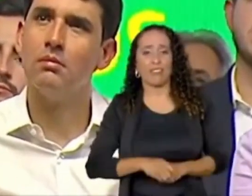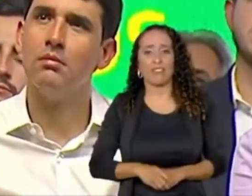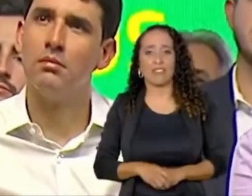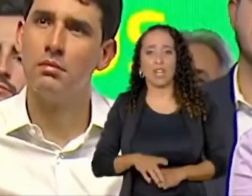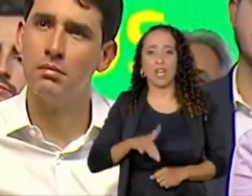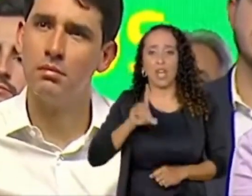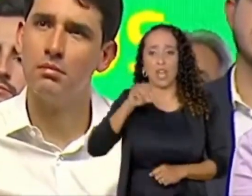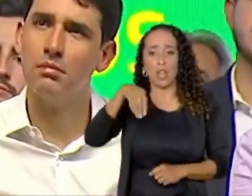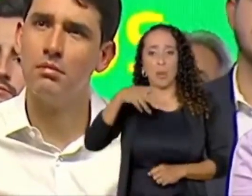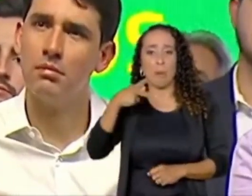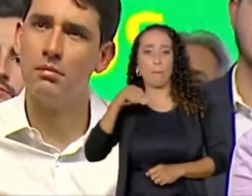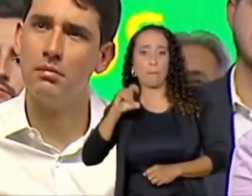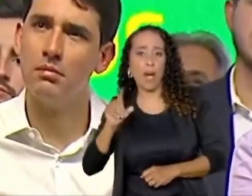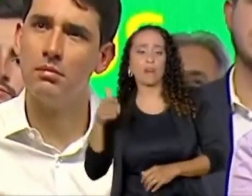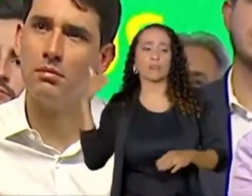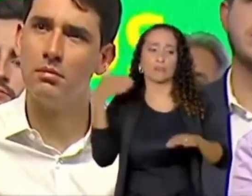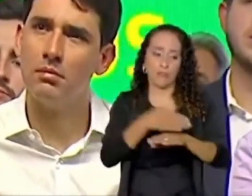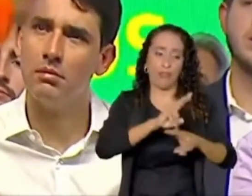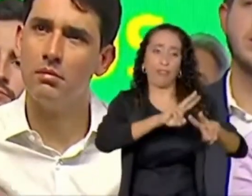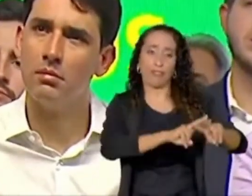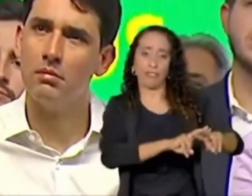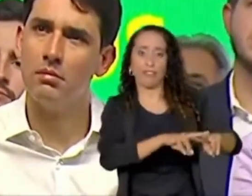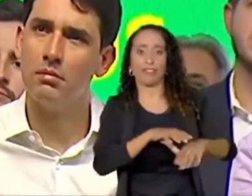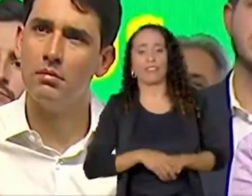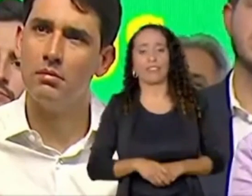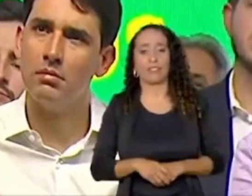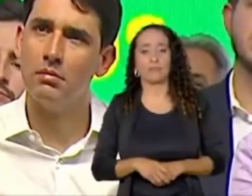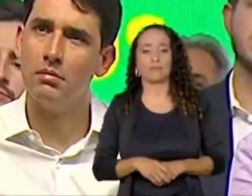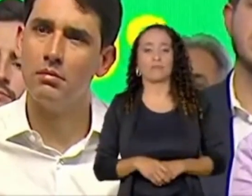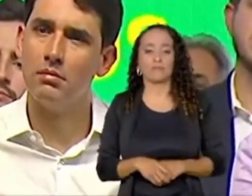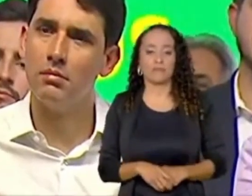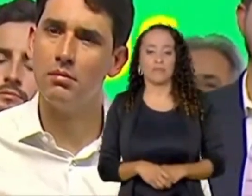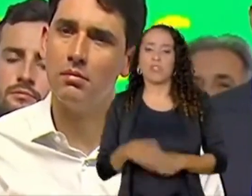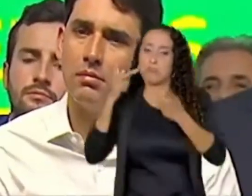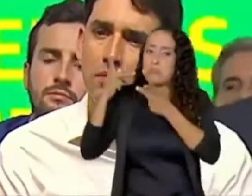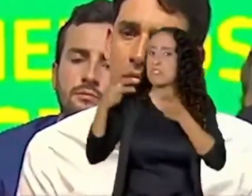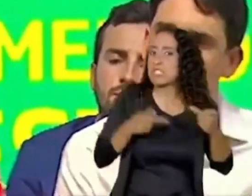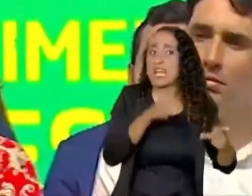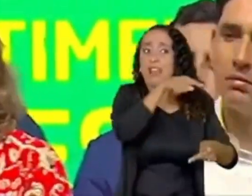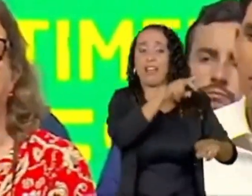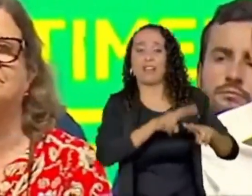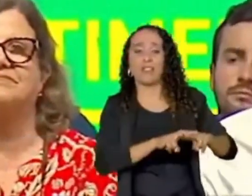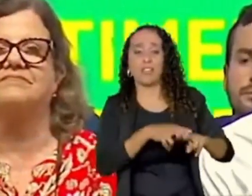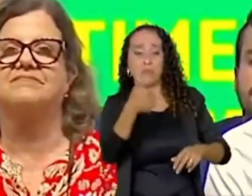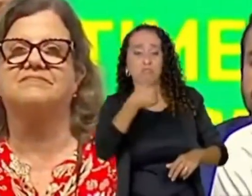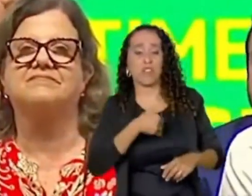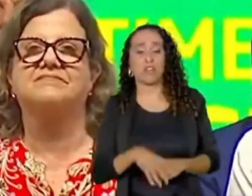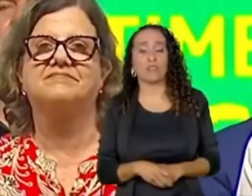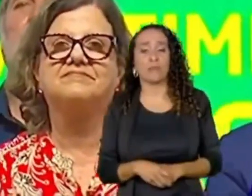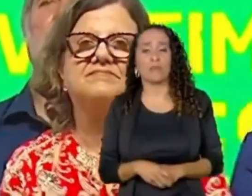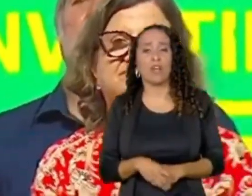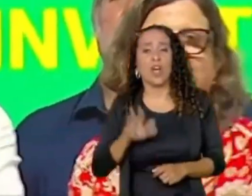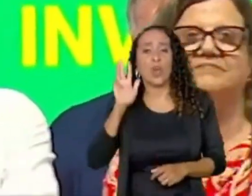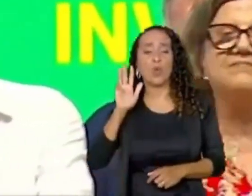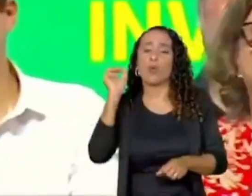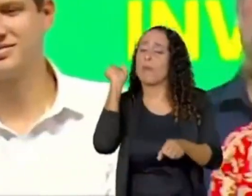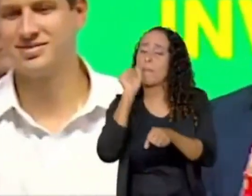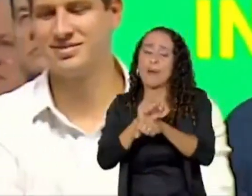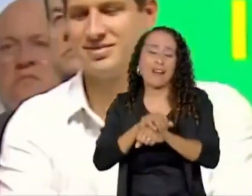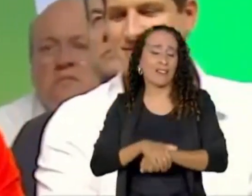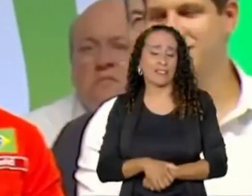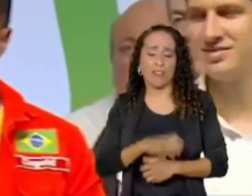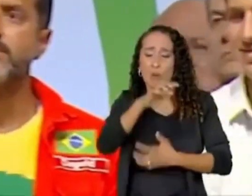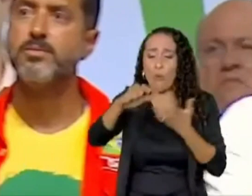cadeia. Advogados, Antônio Vilela foi na cadeia me visitar e falava: Lula, para com